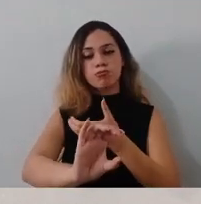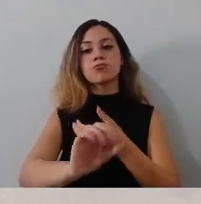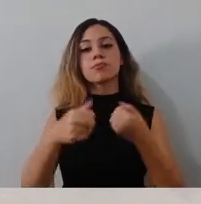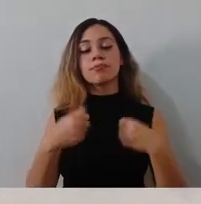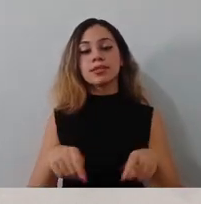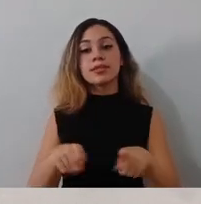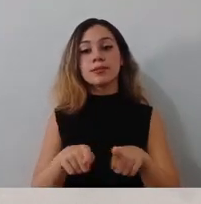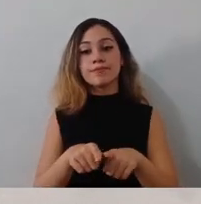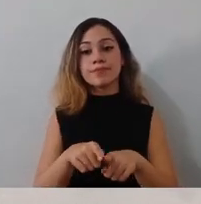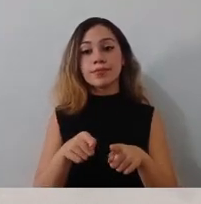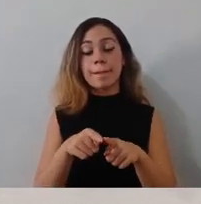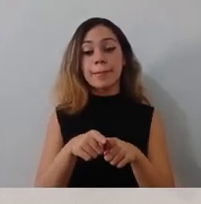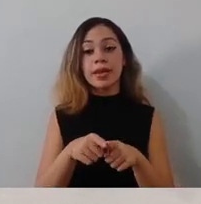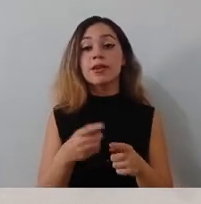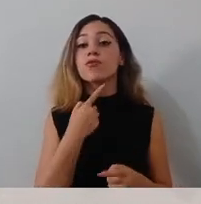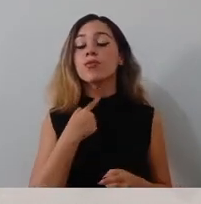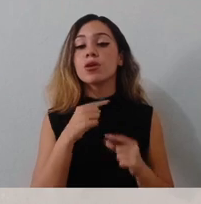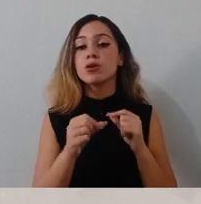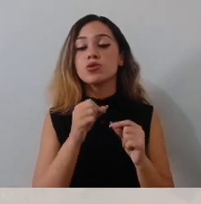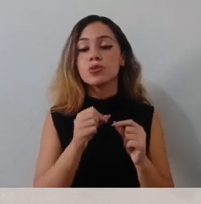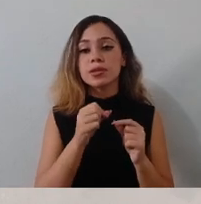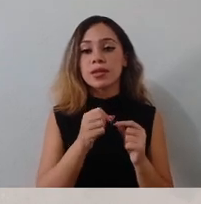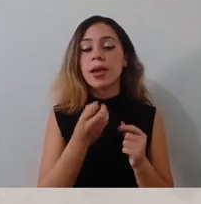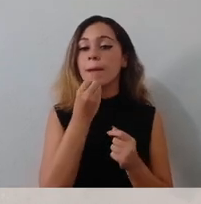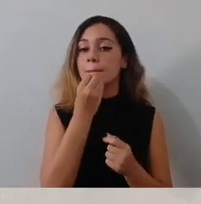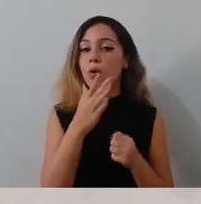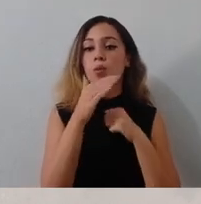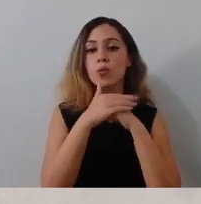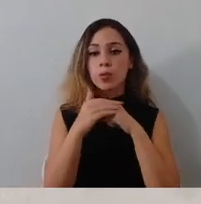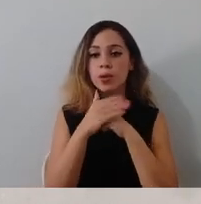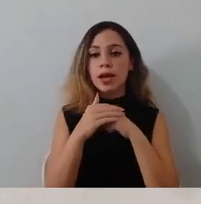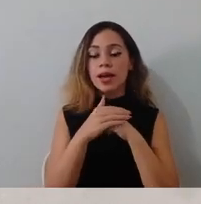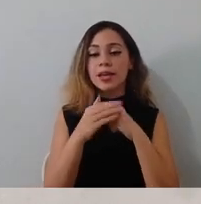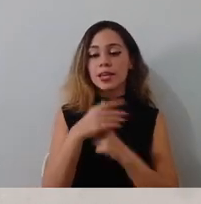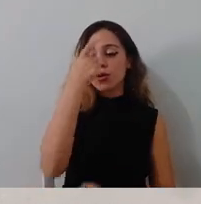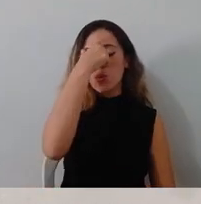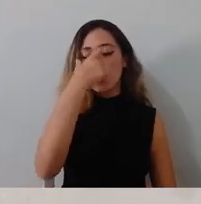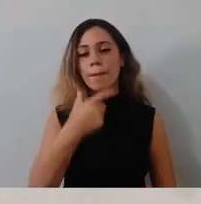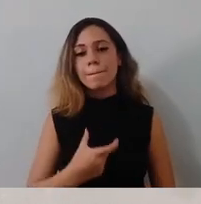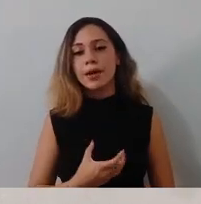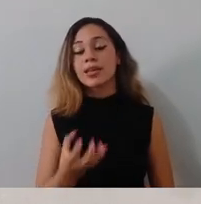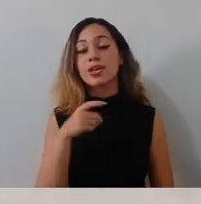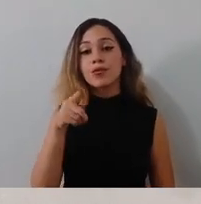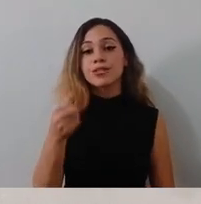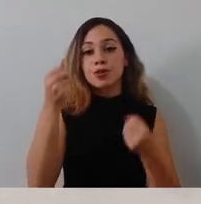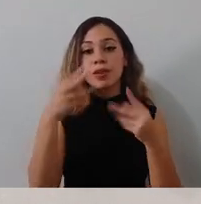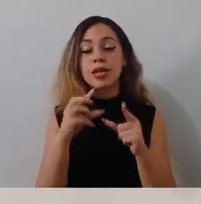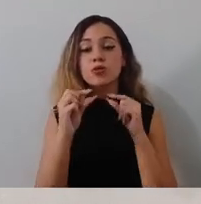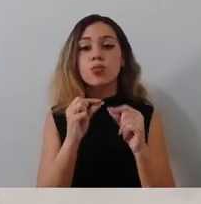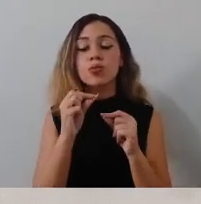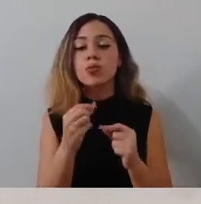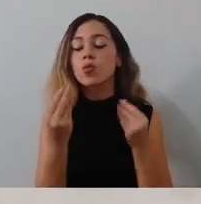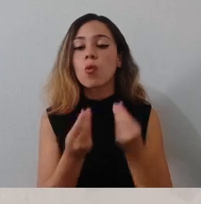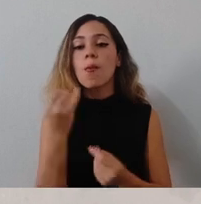a tudo isso, que tem como objetivo e como mote a proteção, né? A promoção humana. Então, eu queria que você falasse